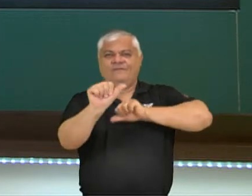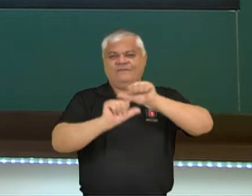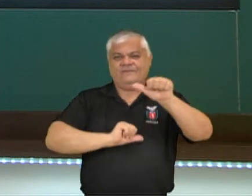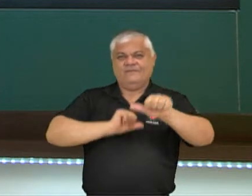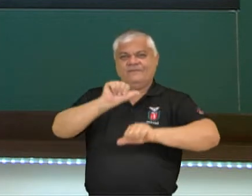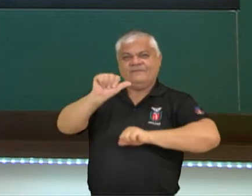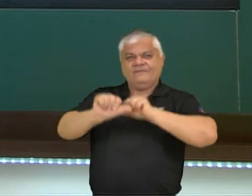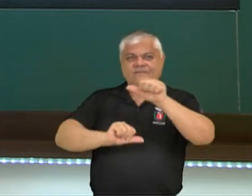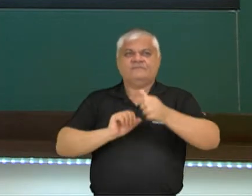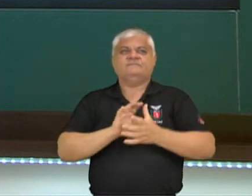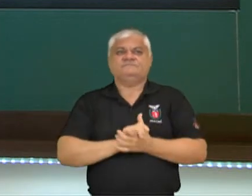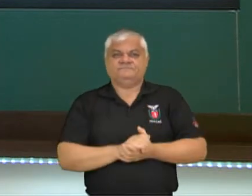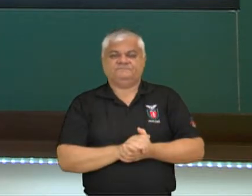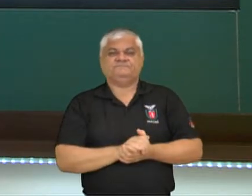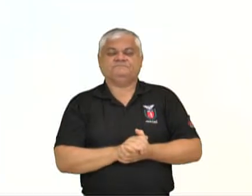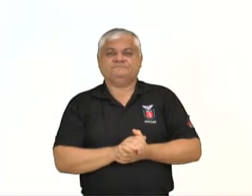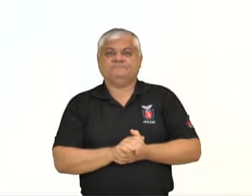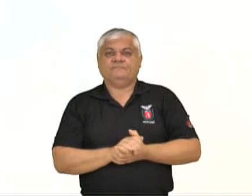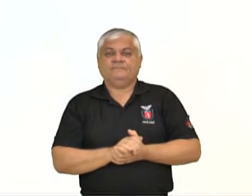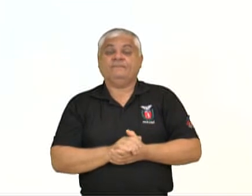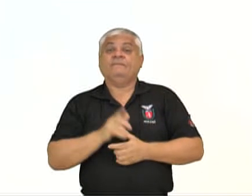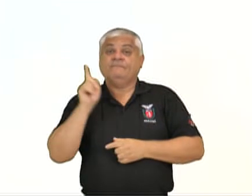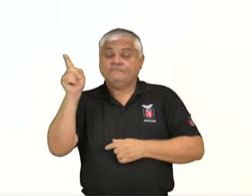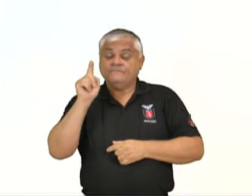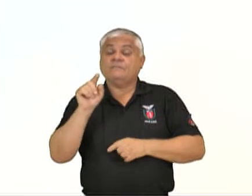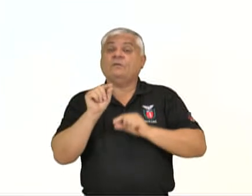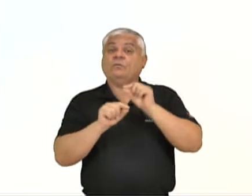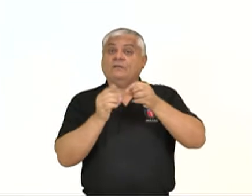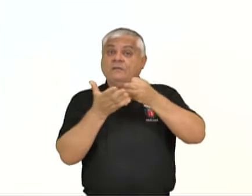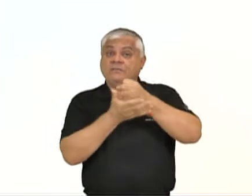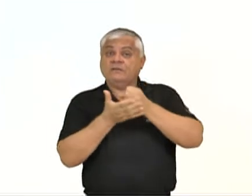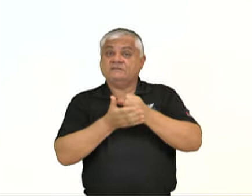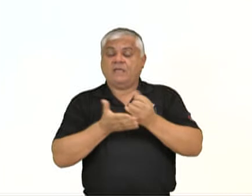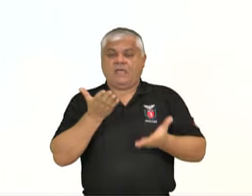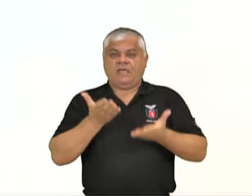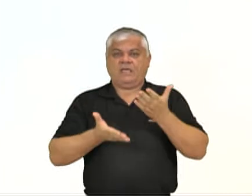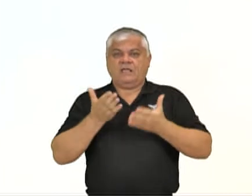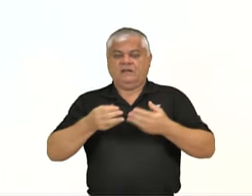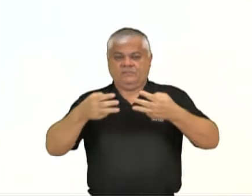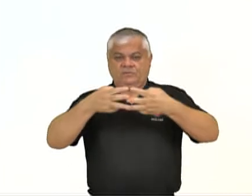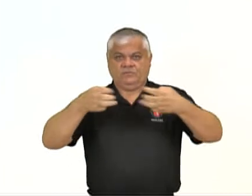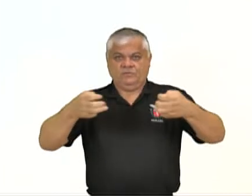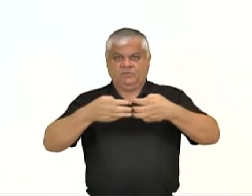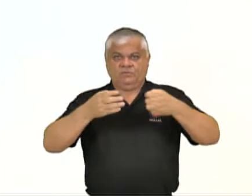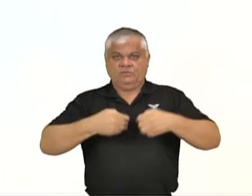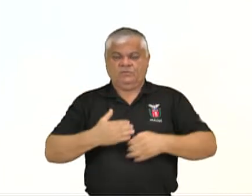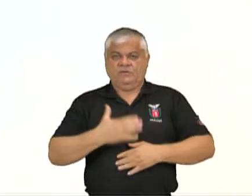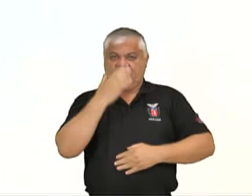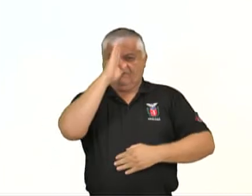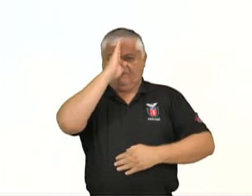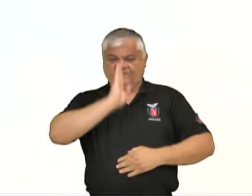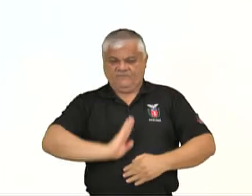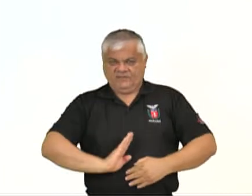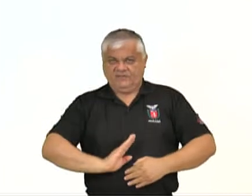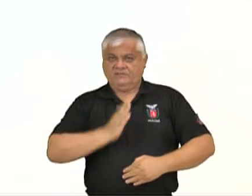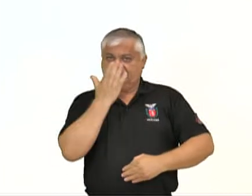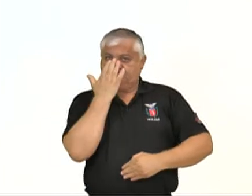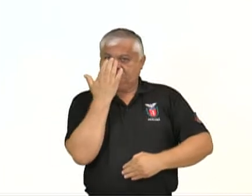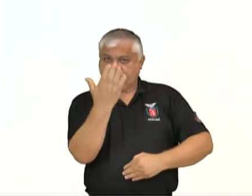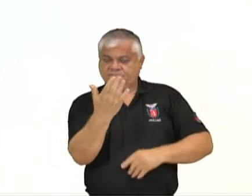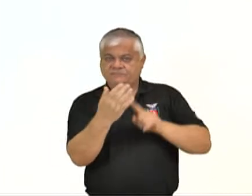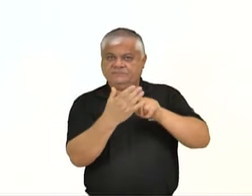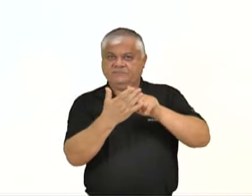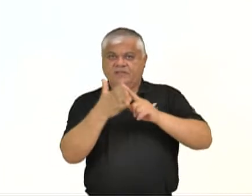praticantes. Tá? Ela baseia-se no equilíbrio muscular, então, entre a frente e atrás do corpo. Então,